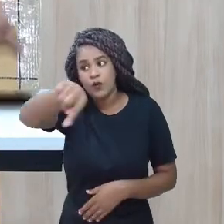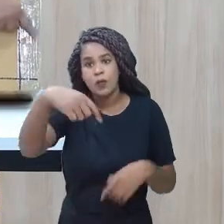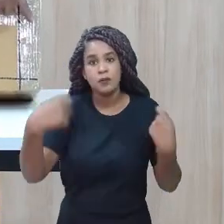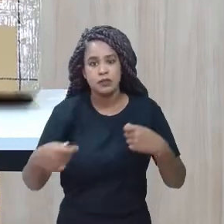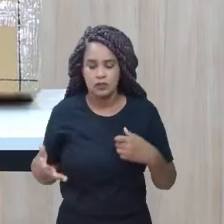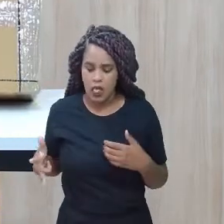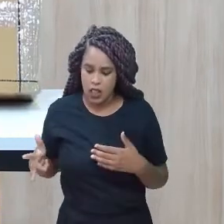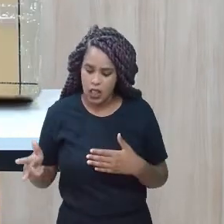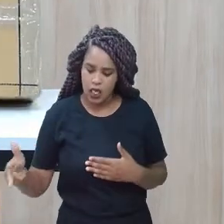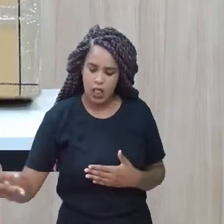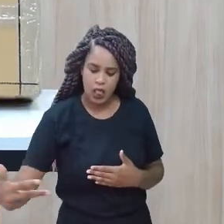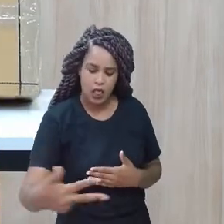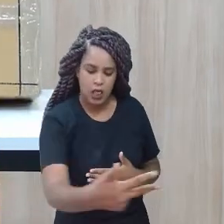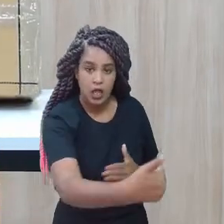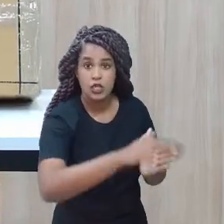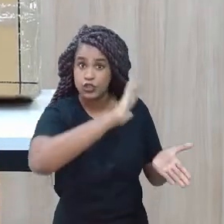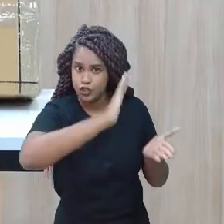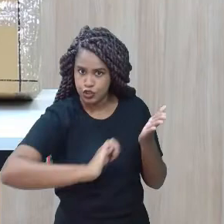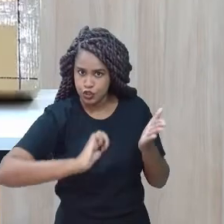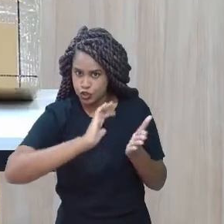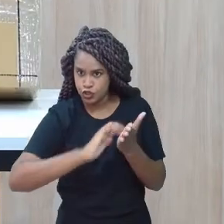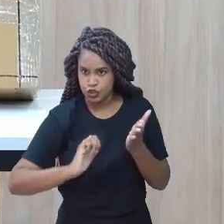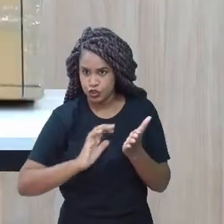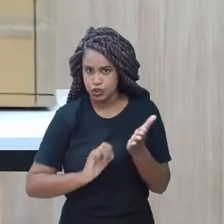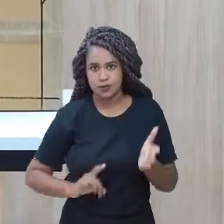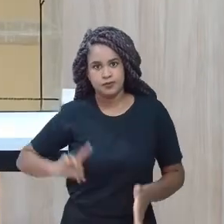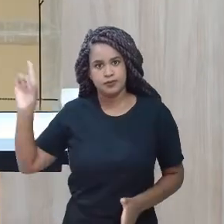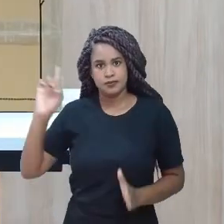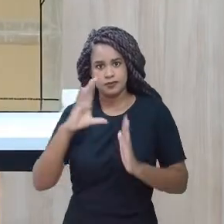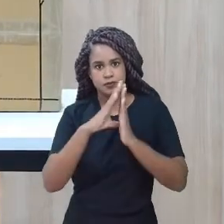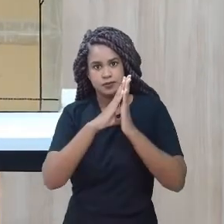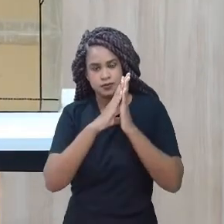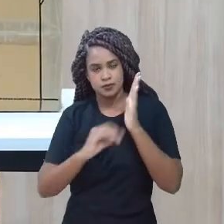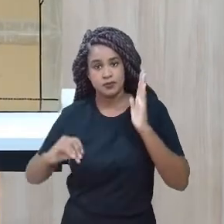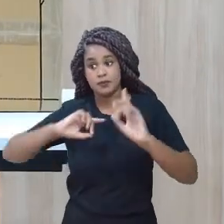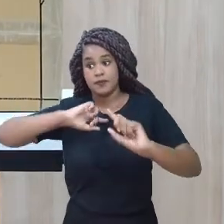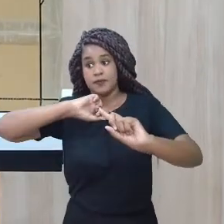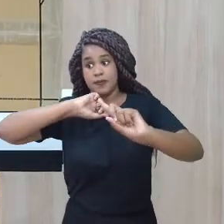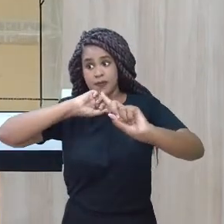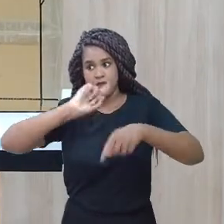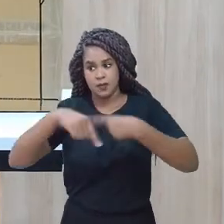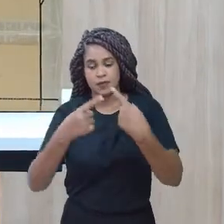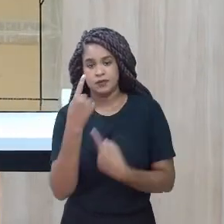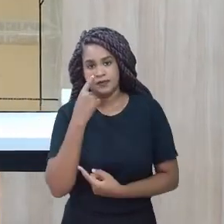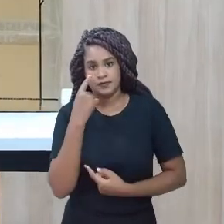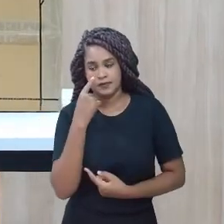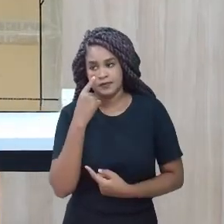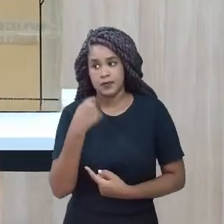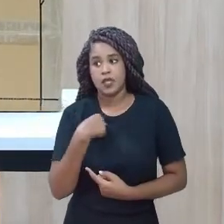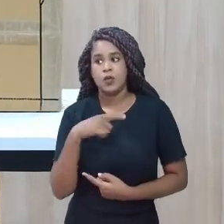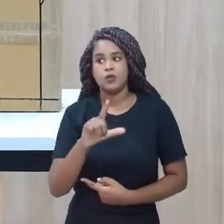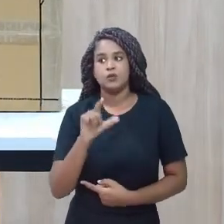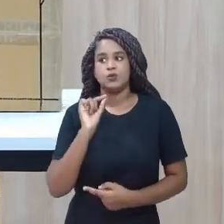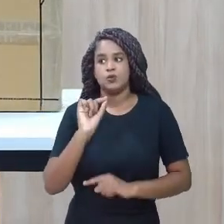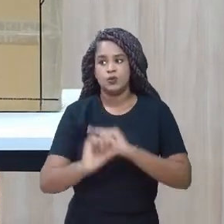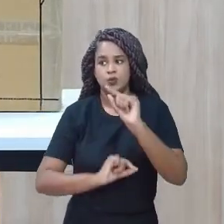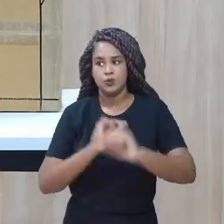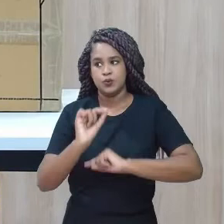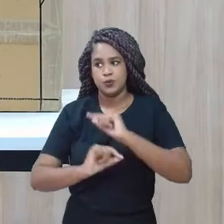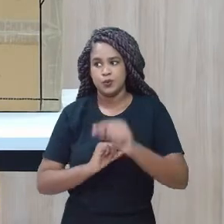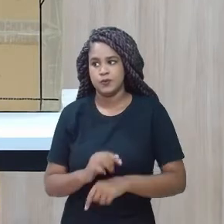a tesoura e tira, certo? E depois, no meu caso, eu escolhi